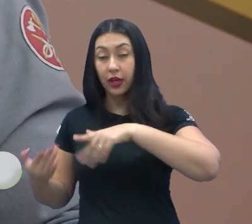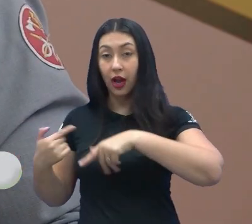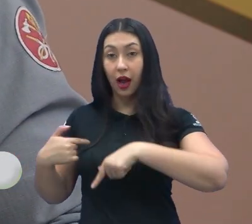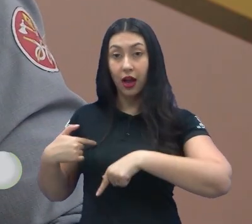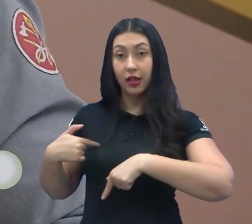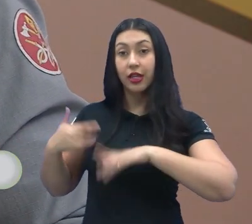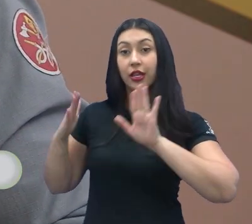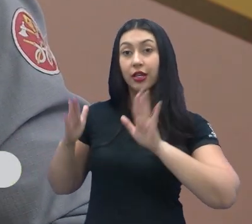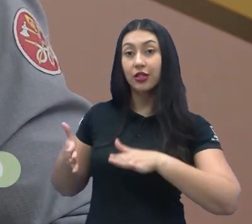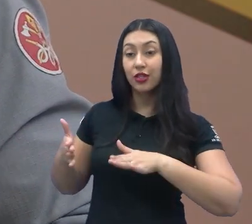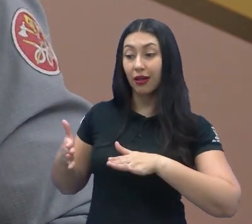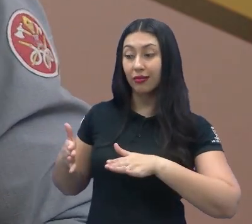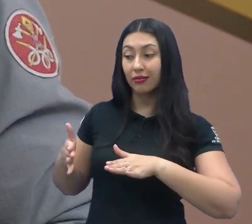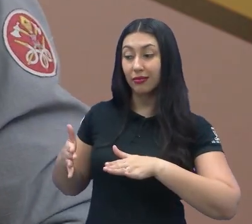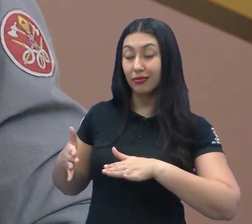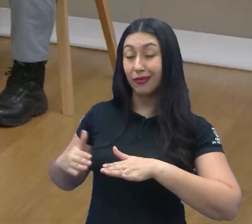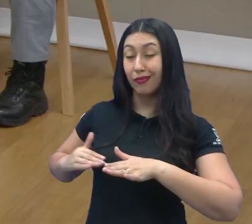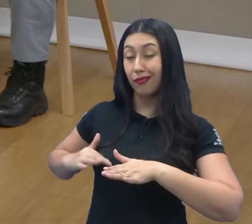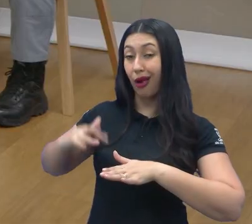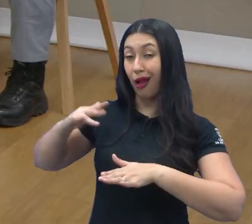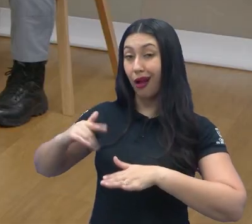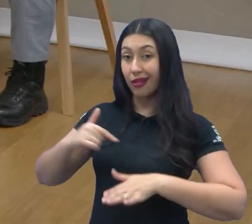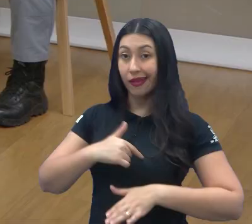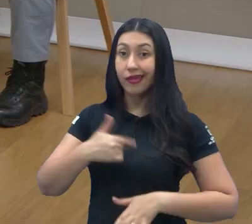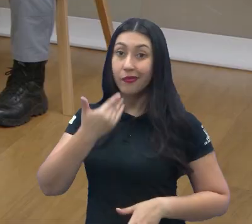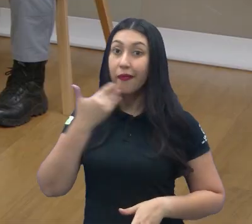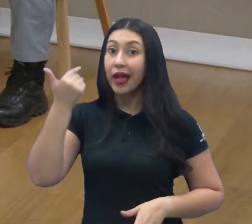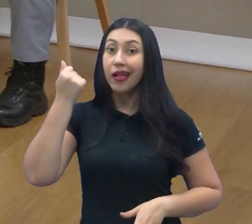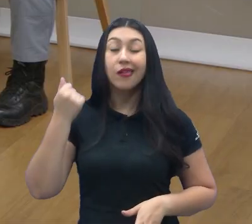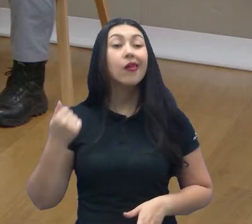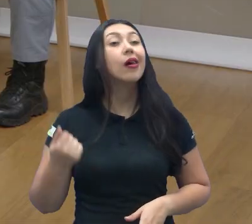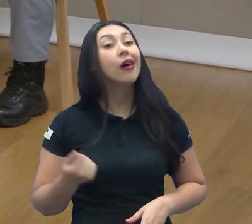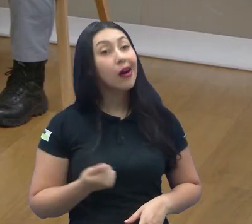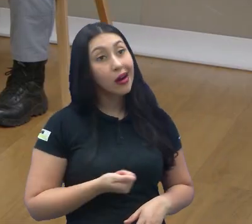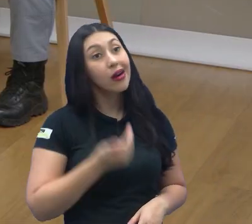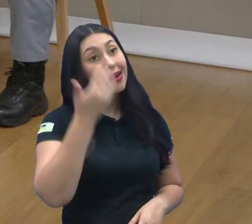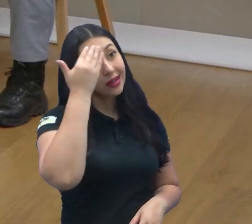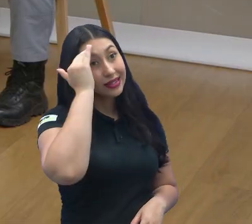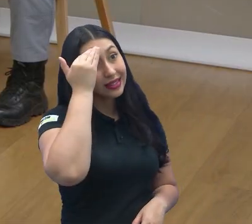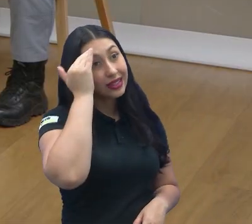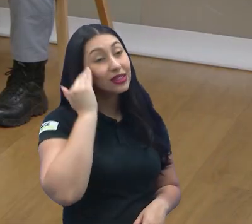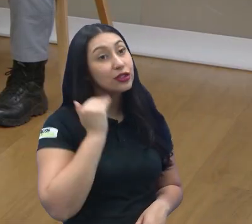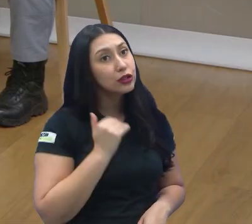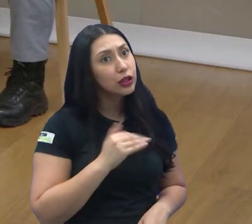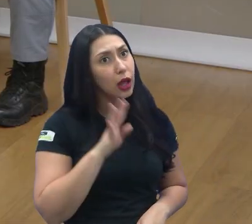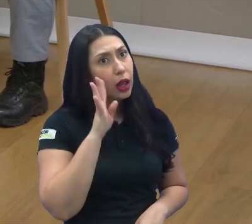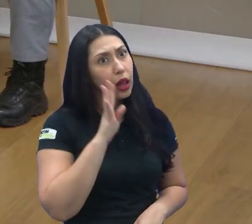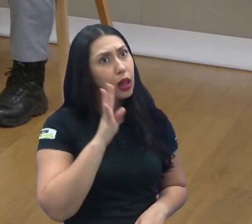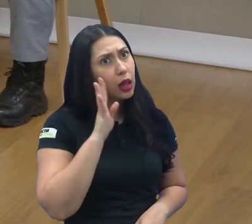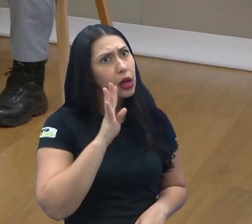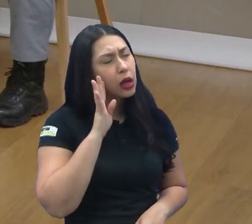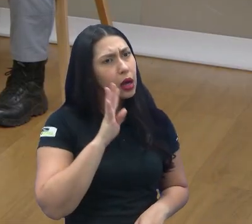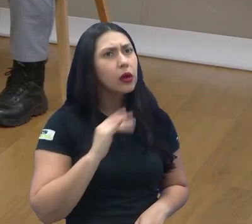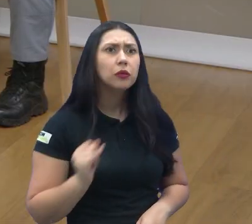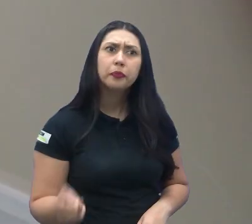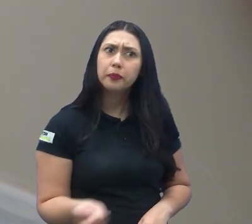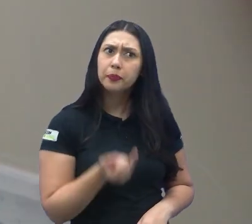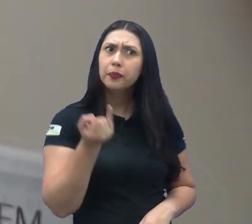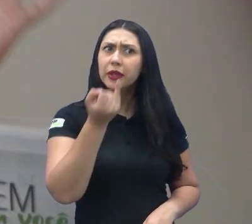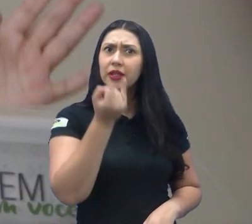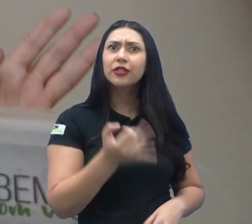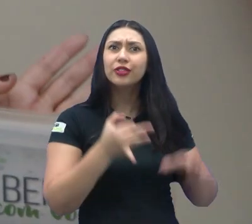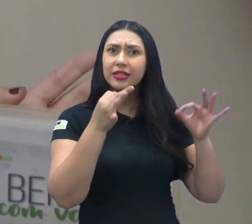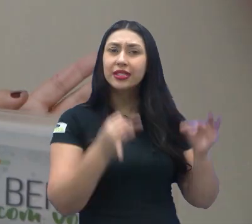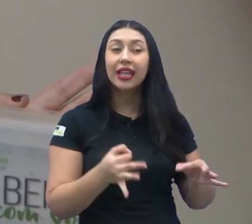mais sadio após um afogamento. Não está tão sobrecarregado quanto o direito. Sobrecarregado, exatamente. Nossa, que dica valiosa. Olha só, muito importante mesmo. Tenho certeza que eu já